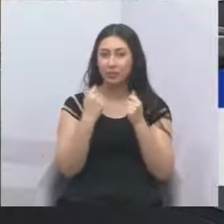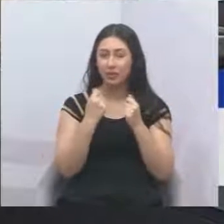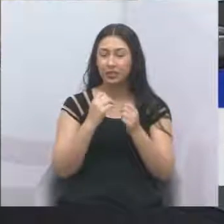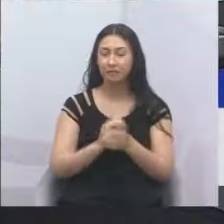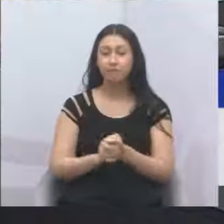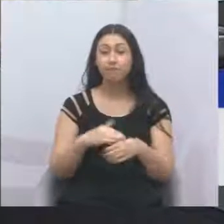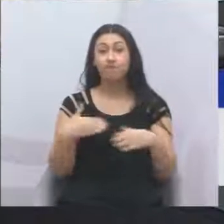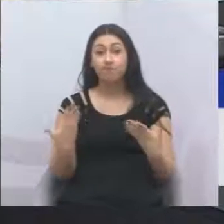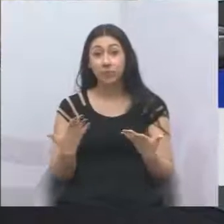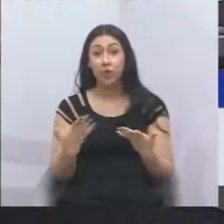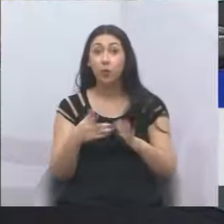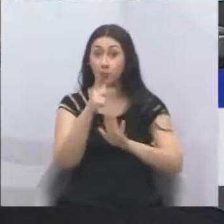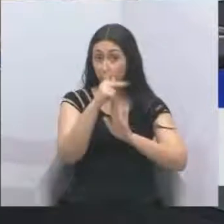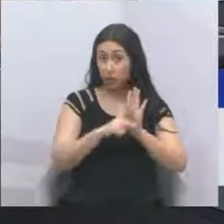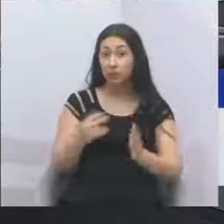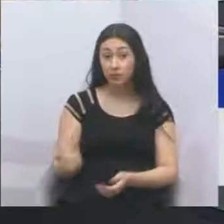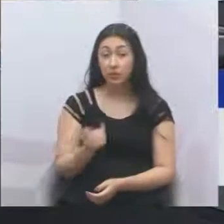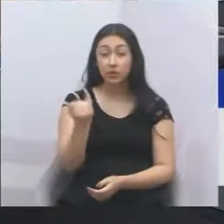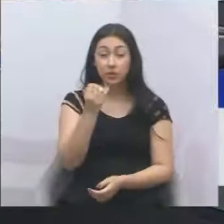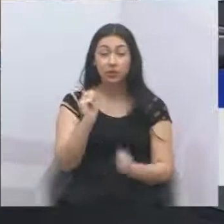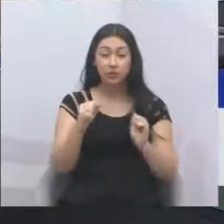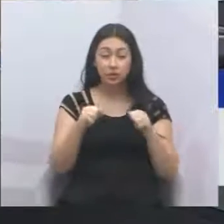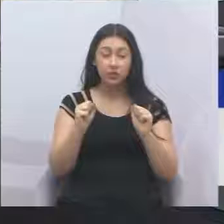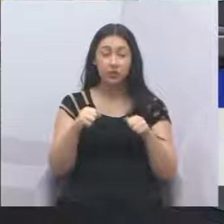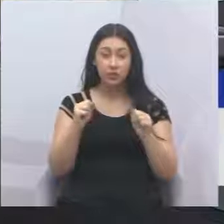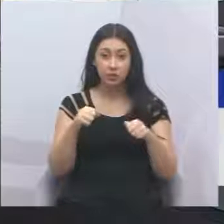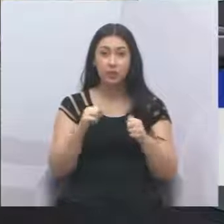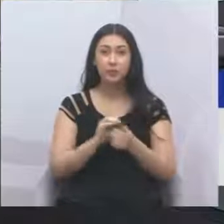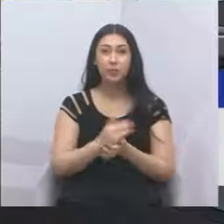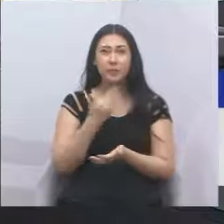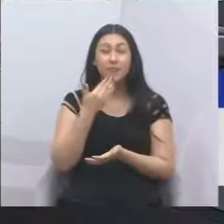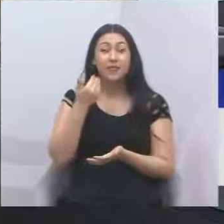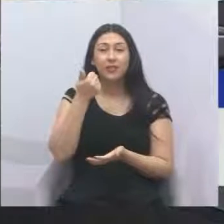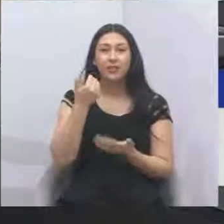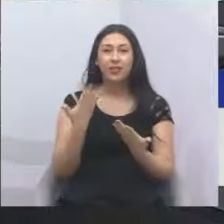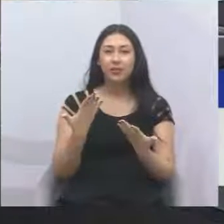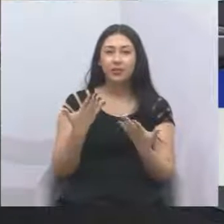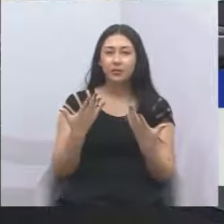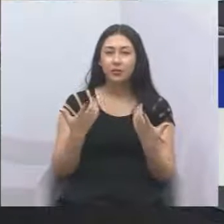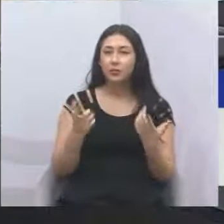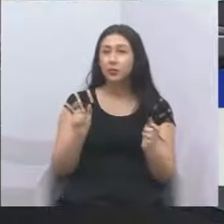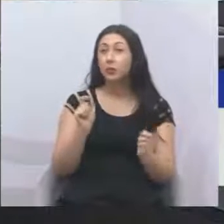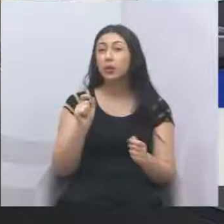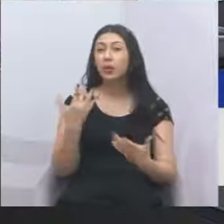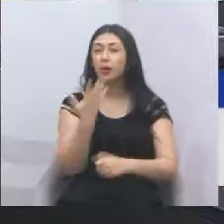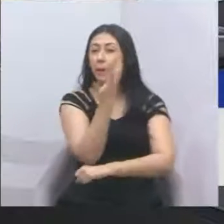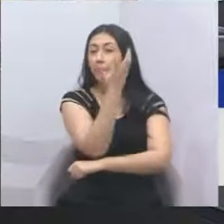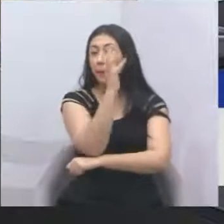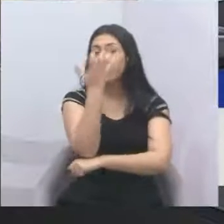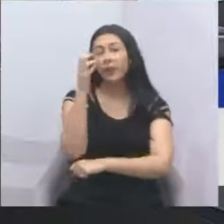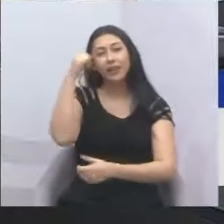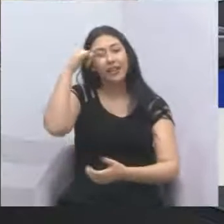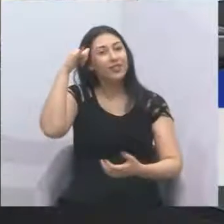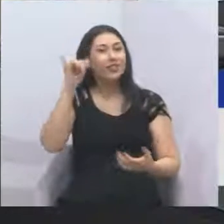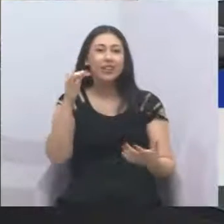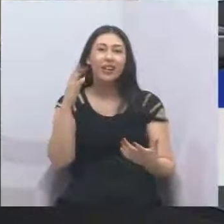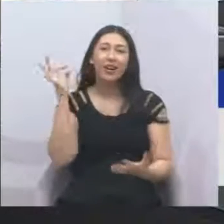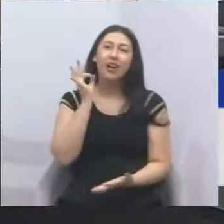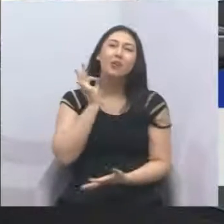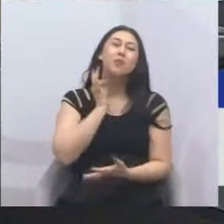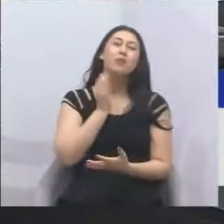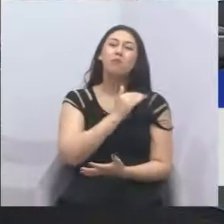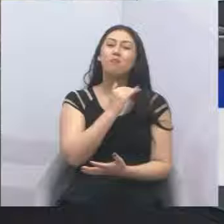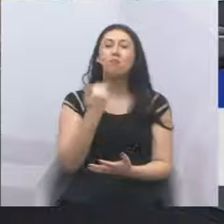é um projeto importante para melhorias, né, no caso, no meio ambiente, para evitar a eliminação das